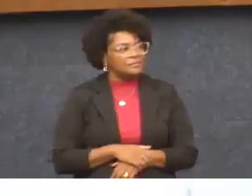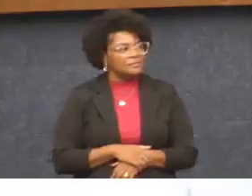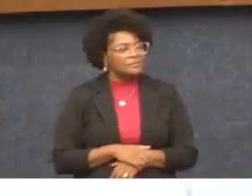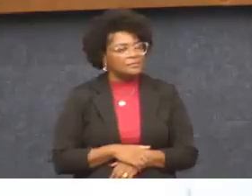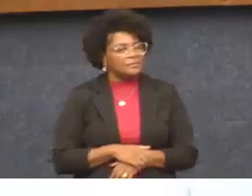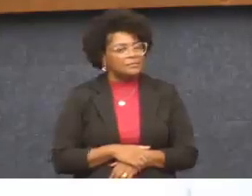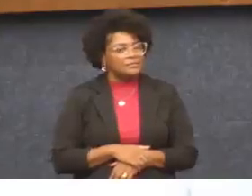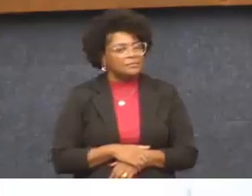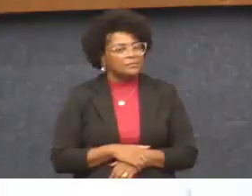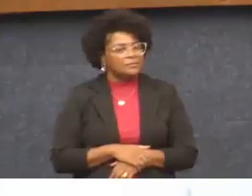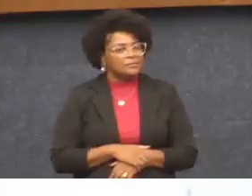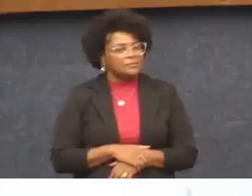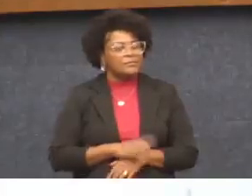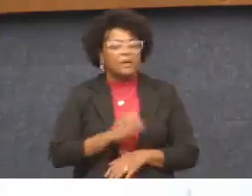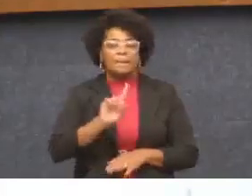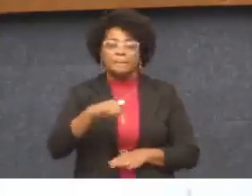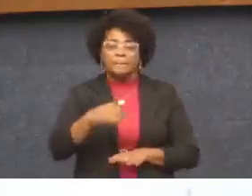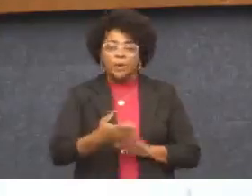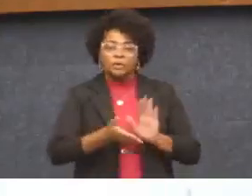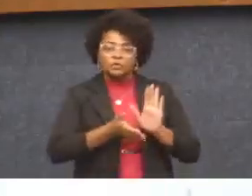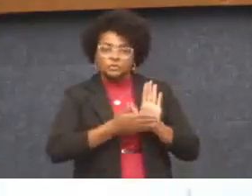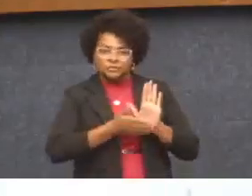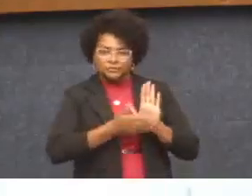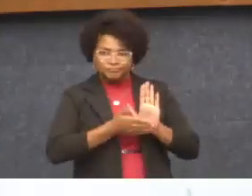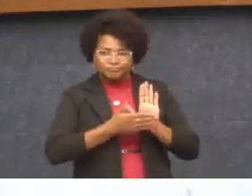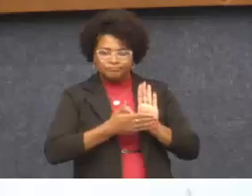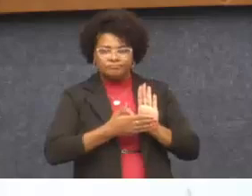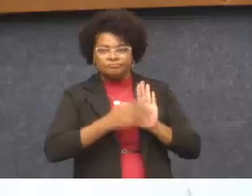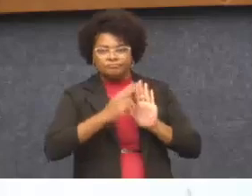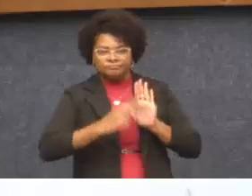Embora, Ciro. Próximo item na pauta.